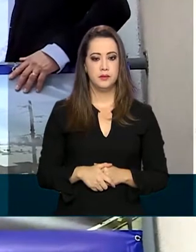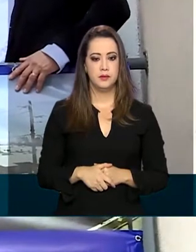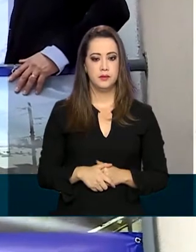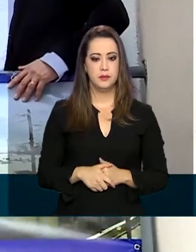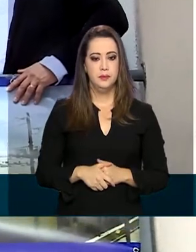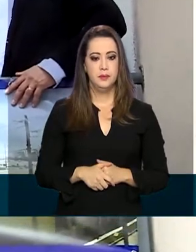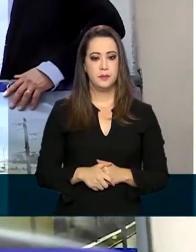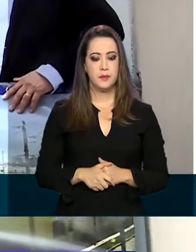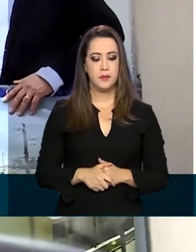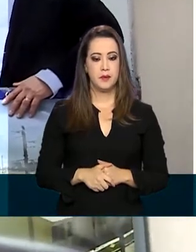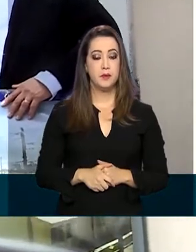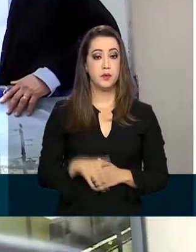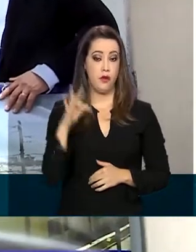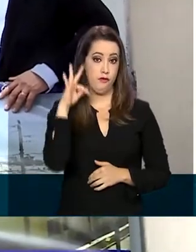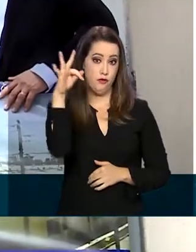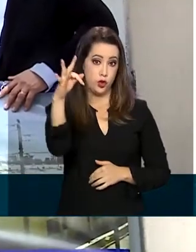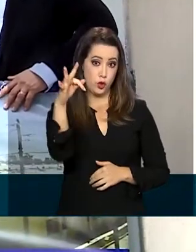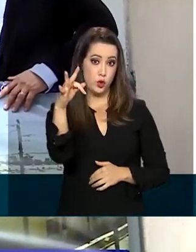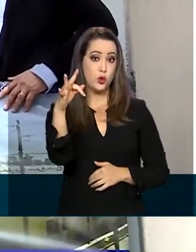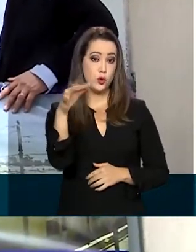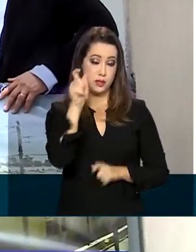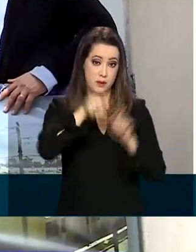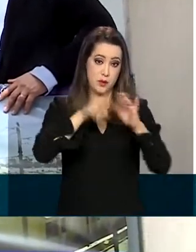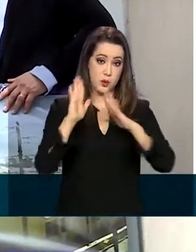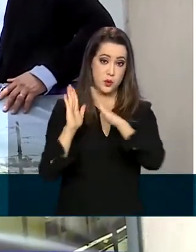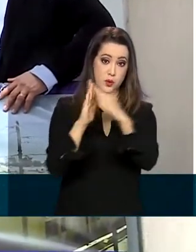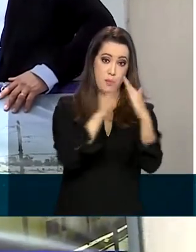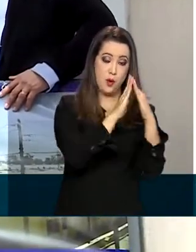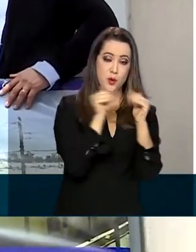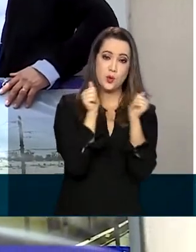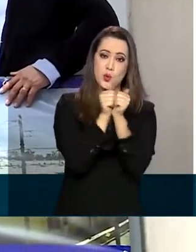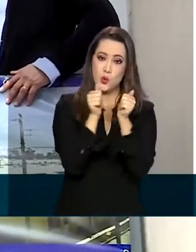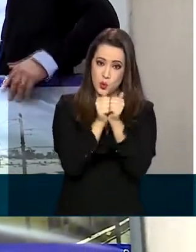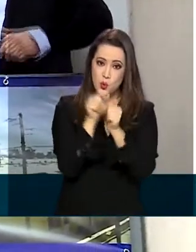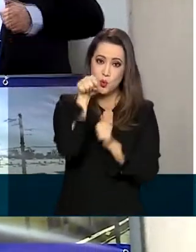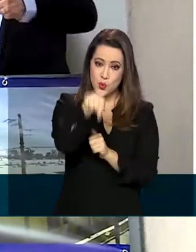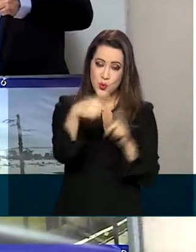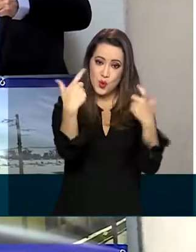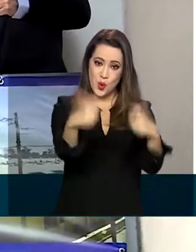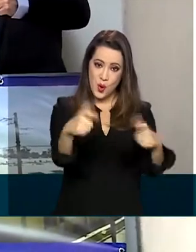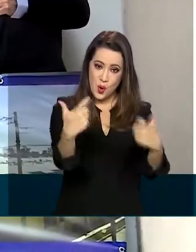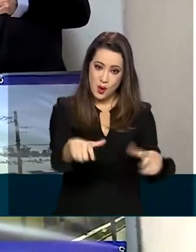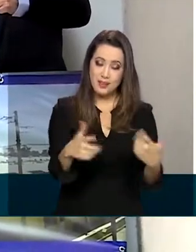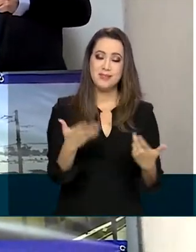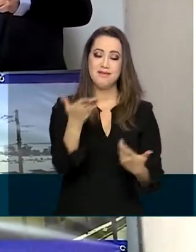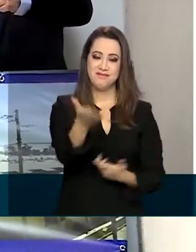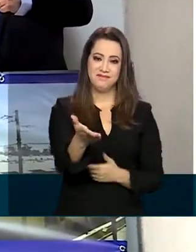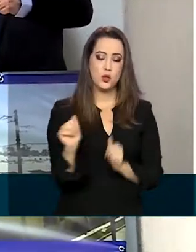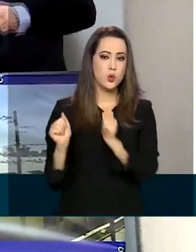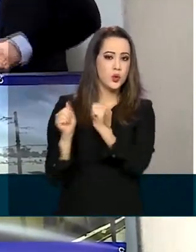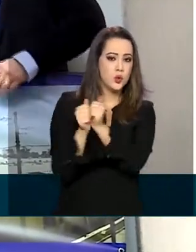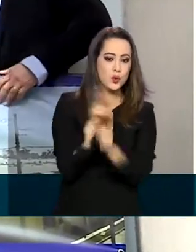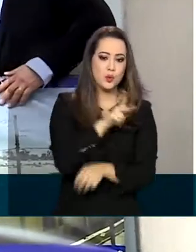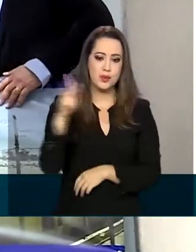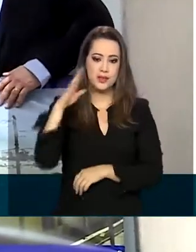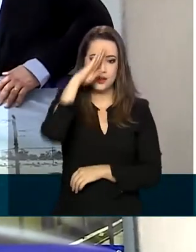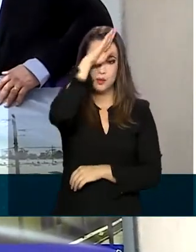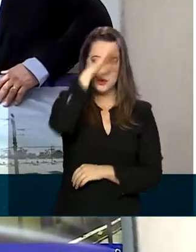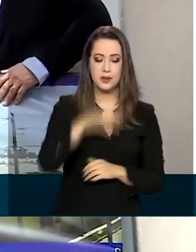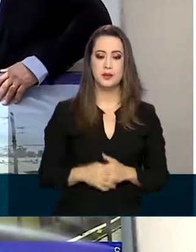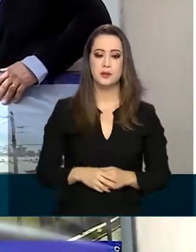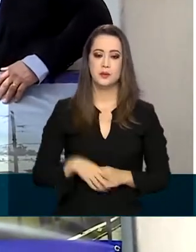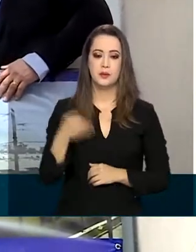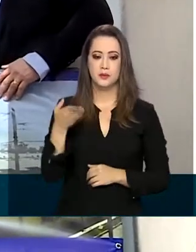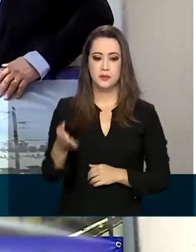moradores. A gente vê a Débora e o Brian de Lacerda, futuros moradores dessas áreas habitacionais, acompanhando o presidente,